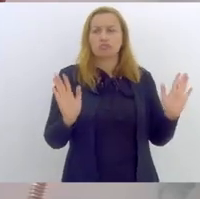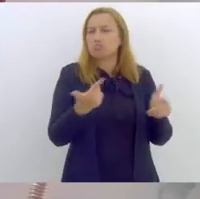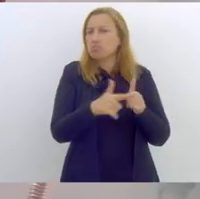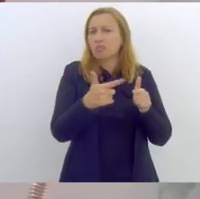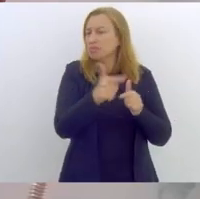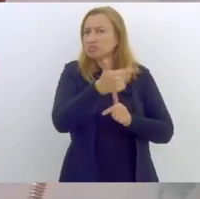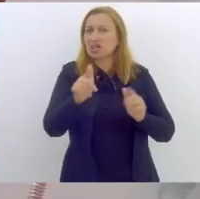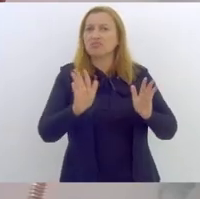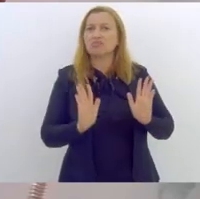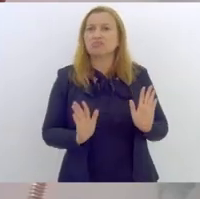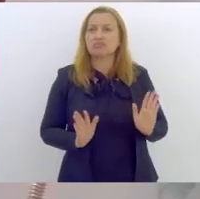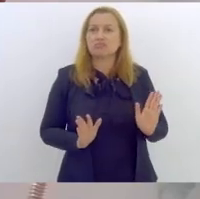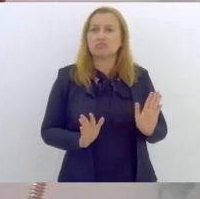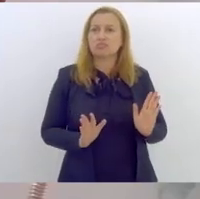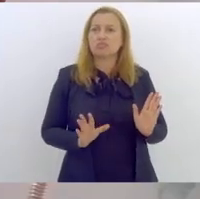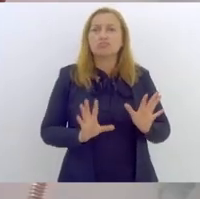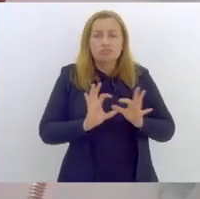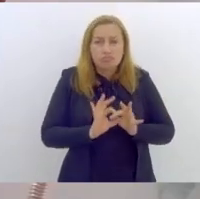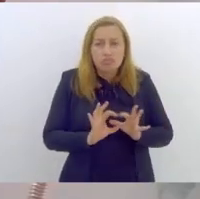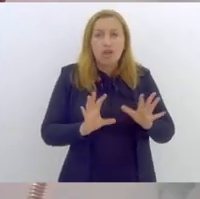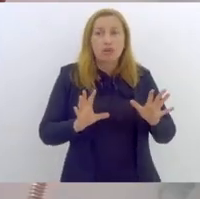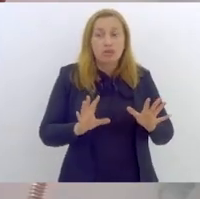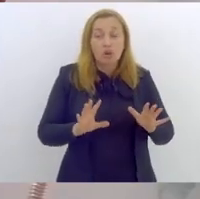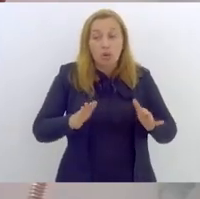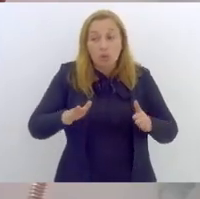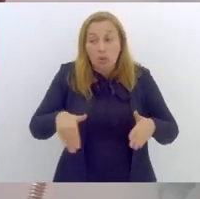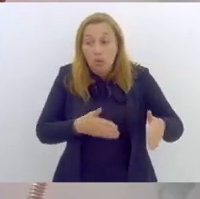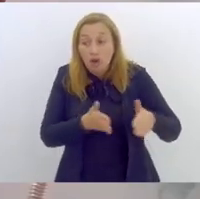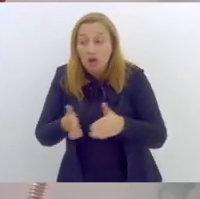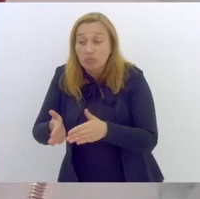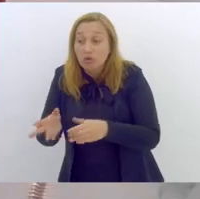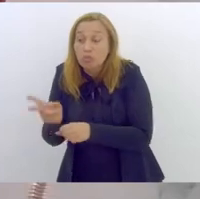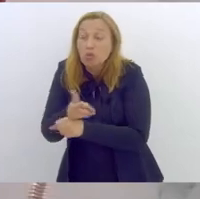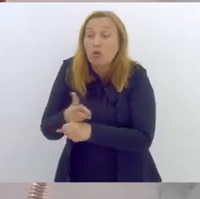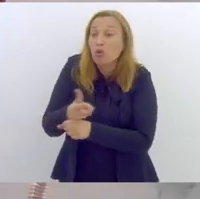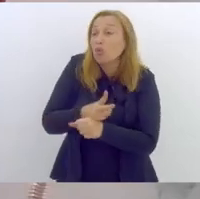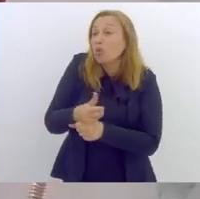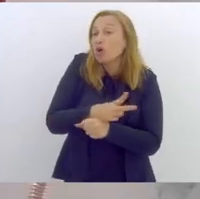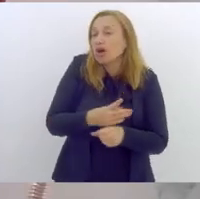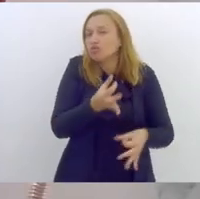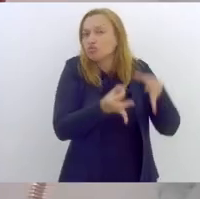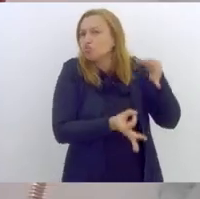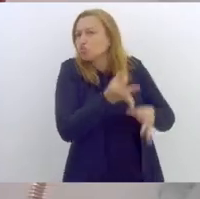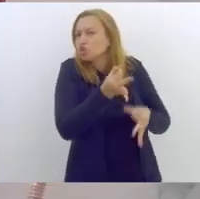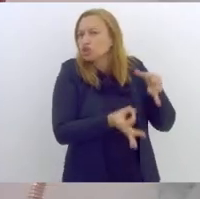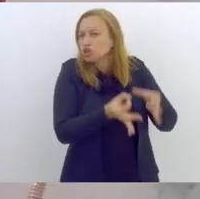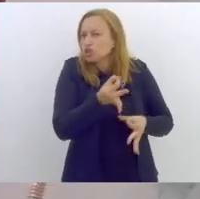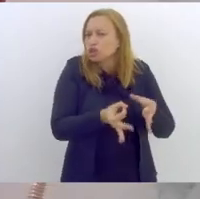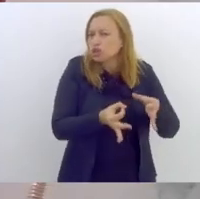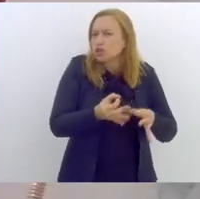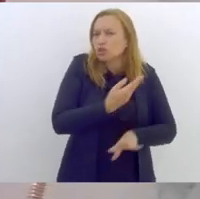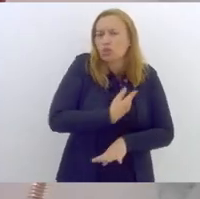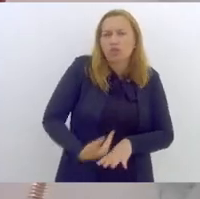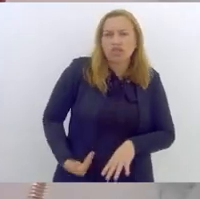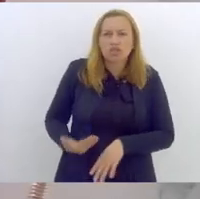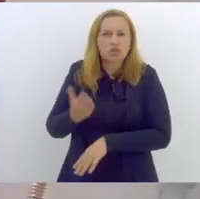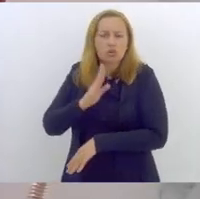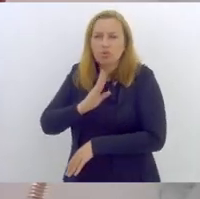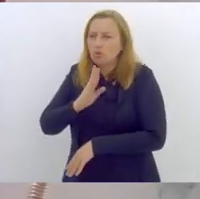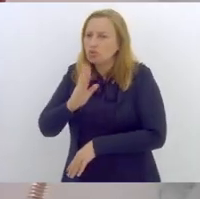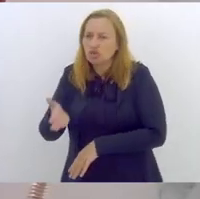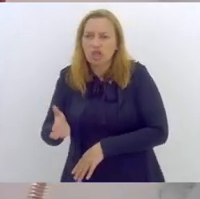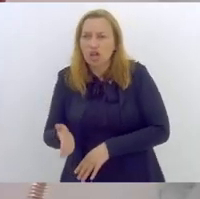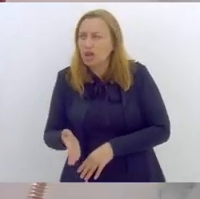tem problema nenhum isso nos permite buscar uma outra saída jurídica ao Governador diretamente